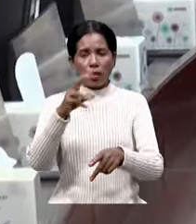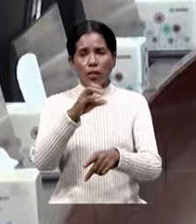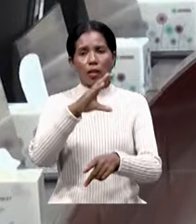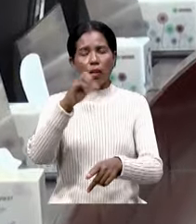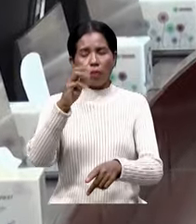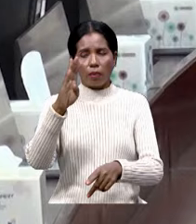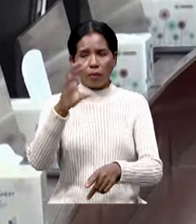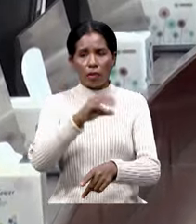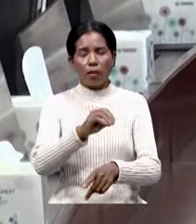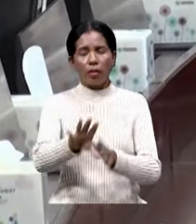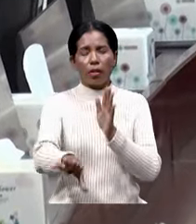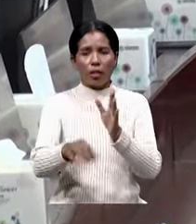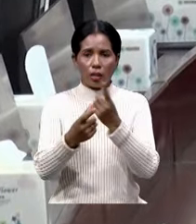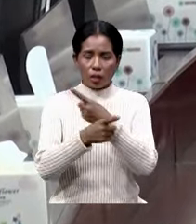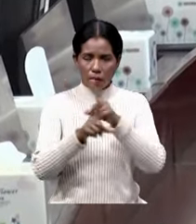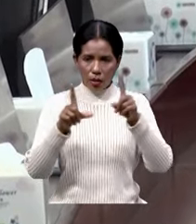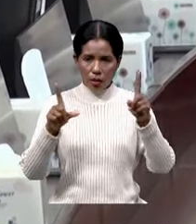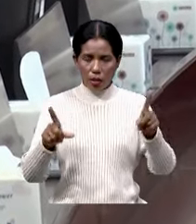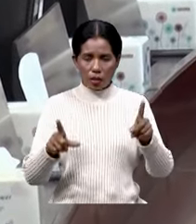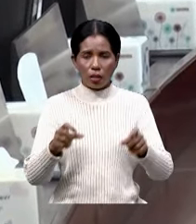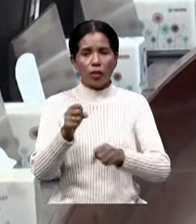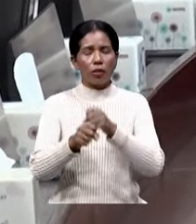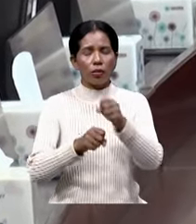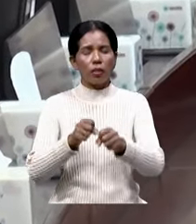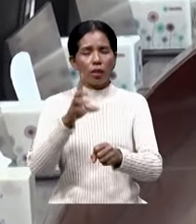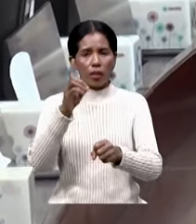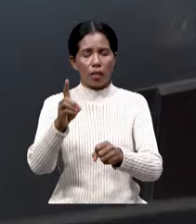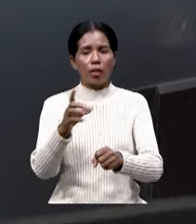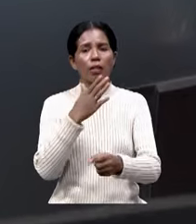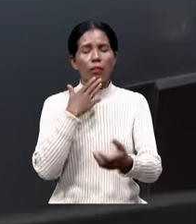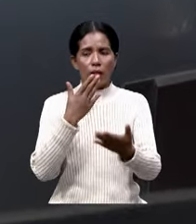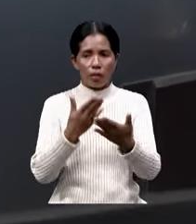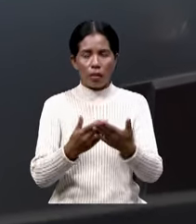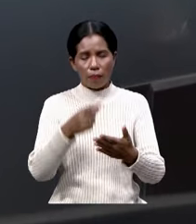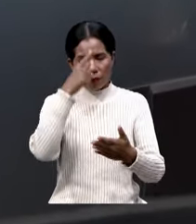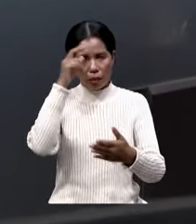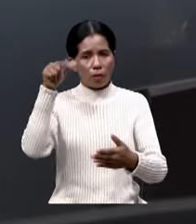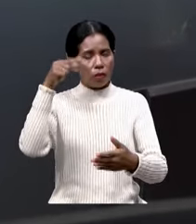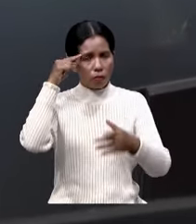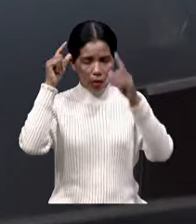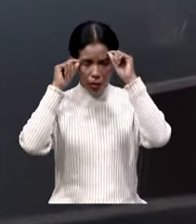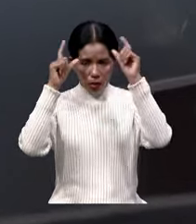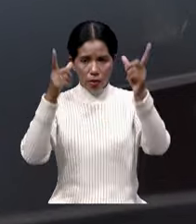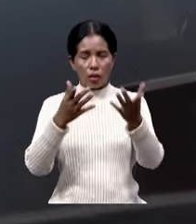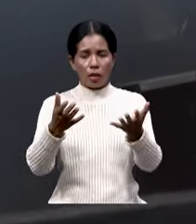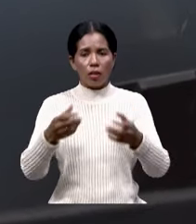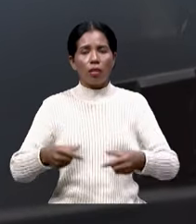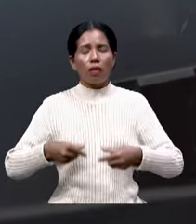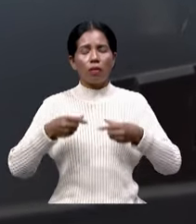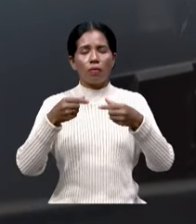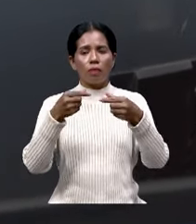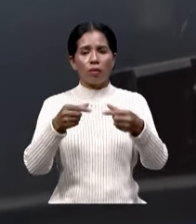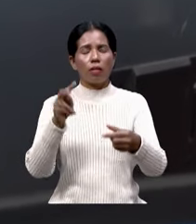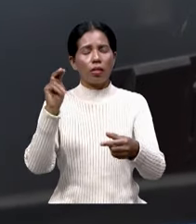Sira, onde retan liberdade no sociedade ida nebe igualitária. Também o governo Timor-Leste hakarak fo ondra